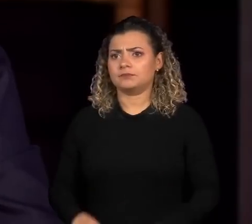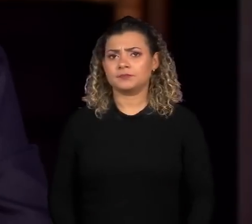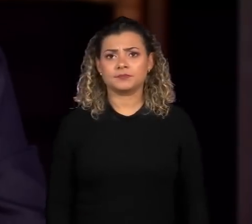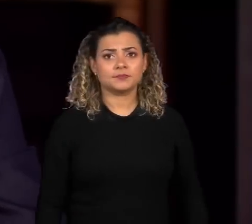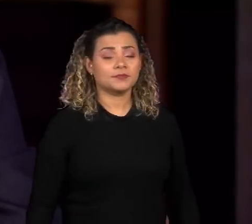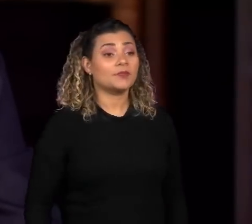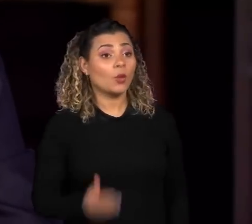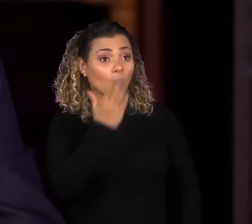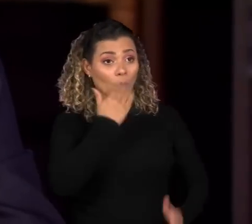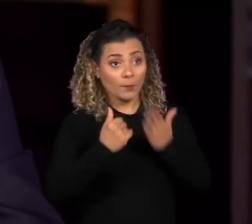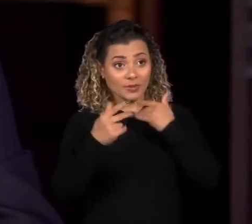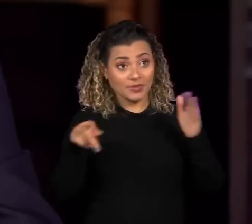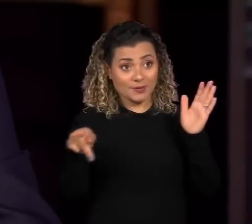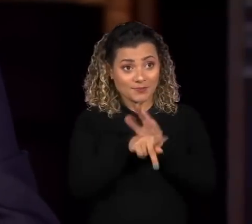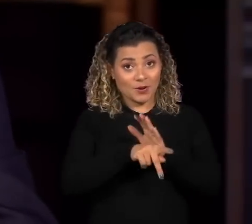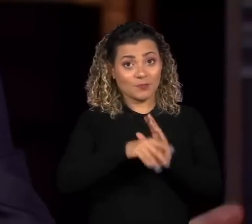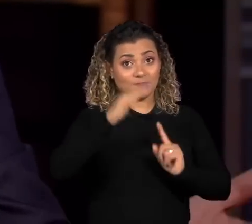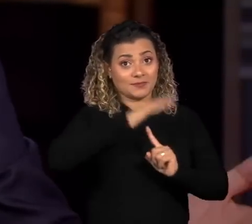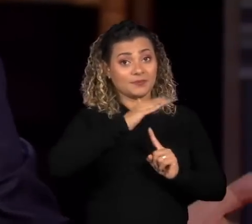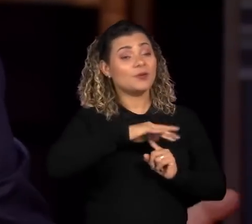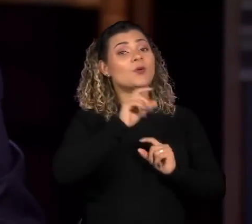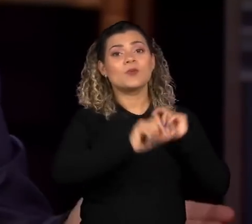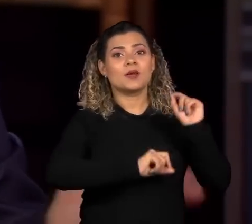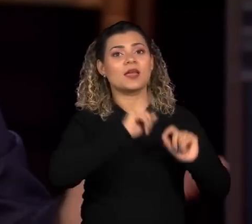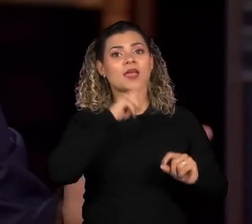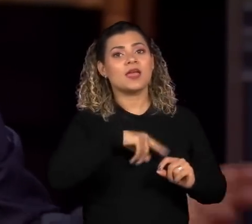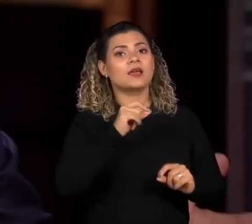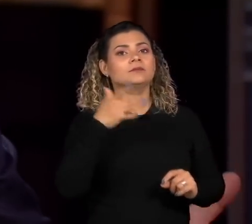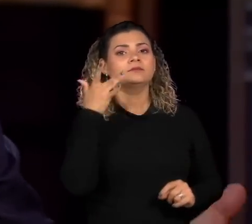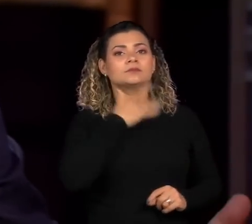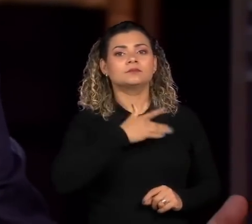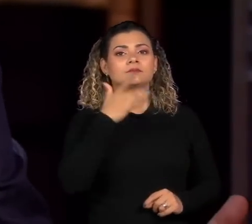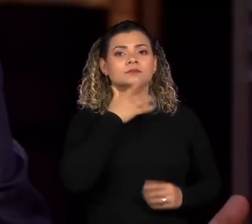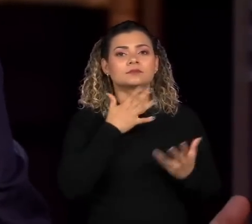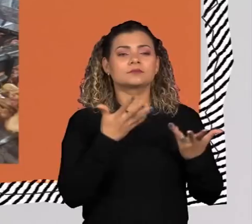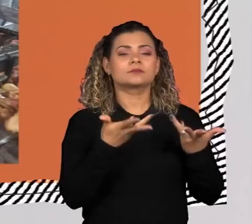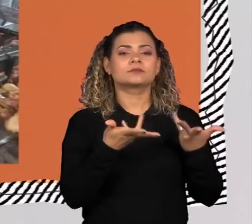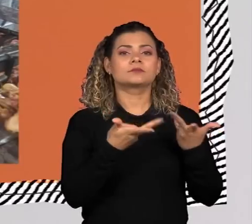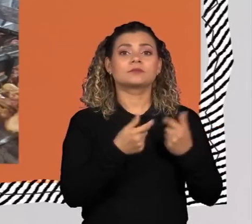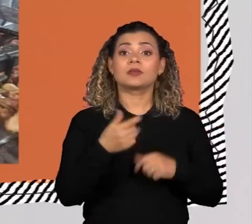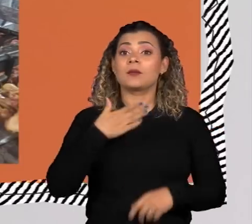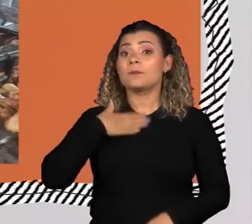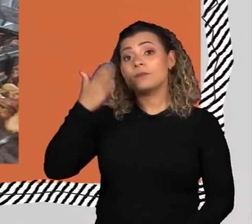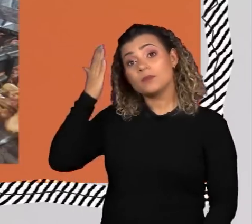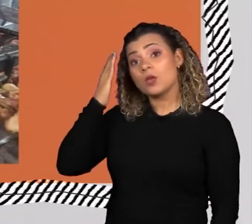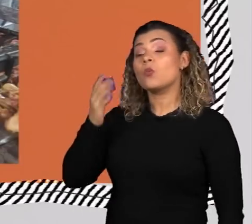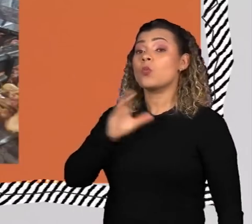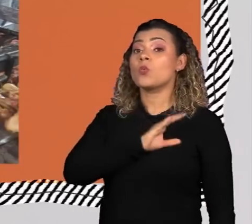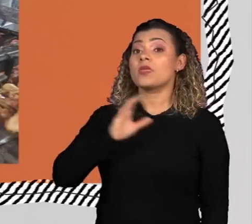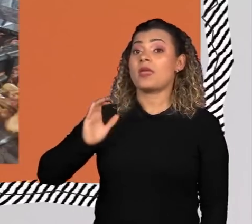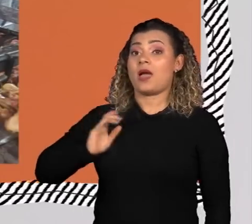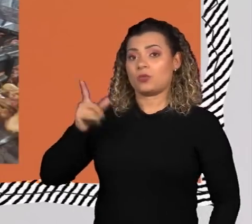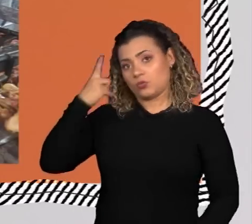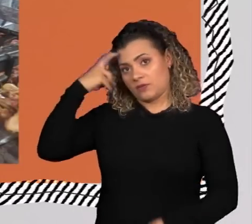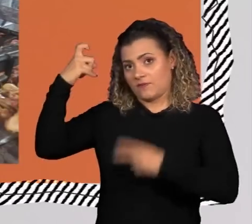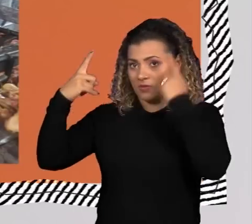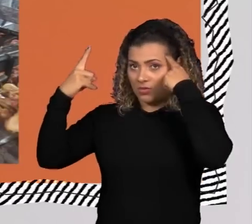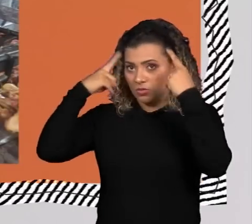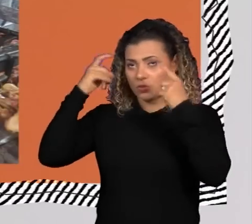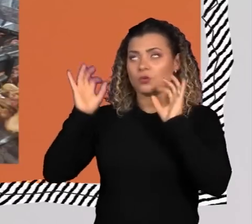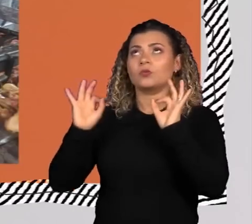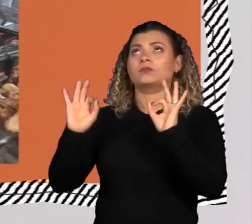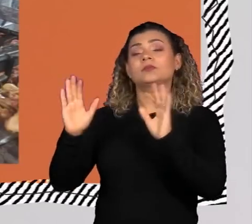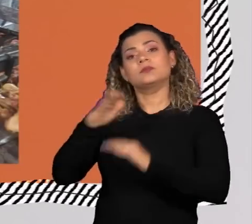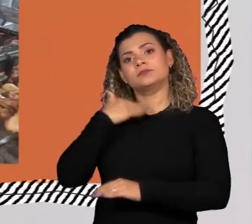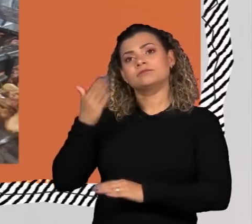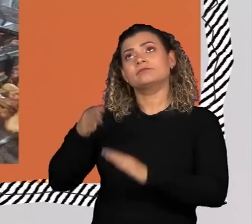prato típico dessa cidade é leitoa desossada por que foi meu cunhado que inventou. Que Deus o tenha em bom lugar. Que Deus o tenha,